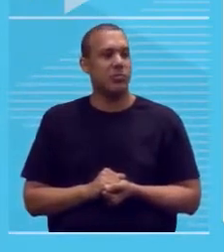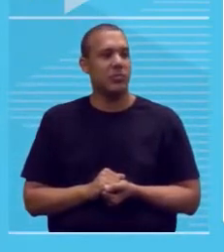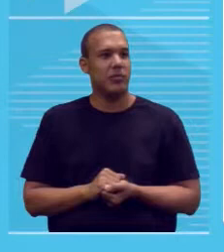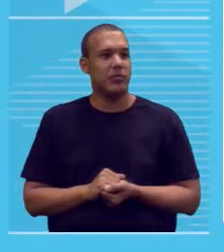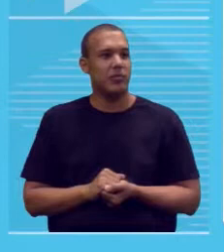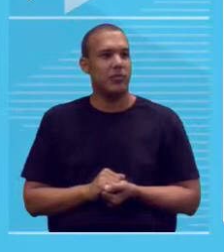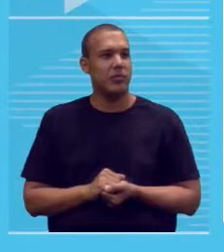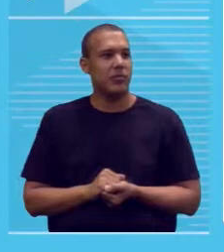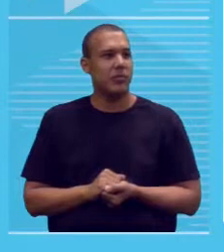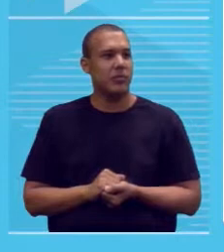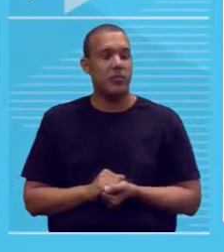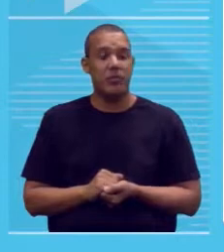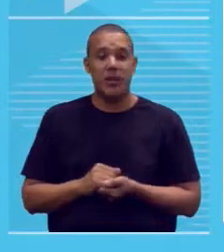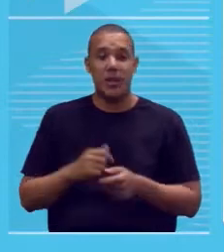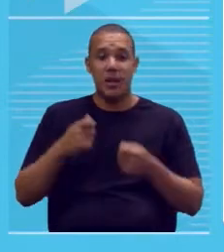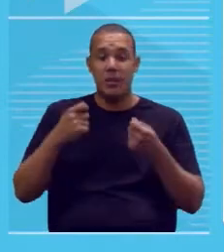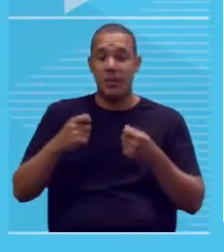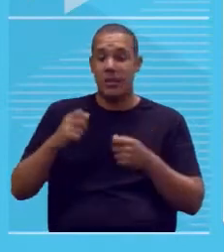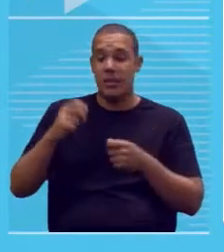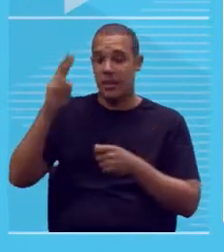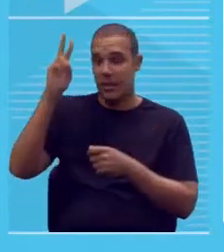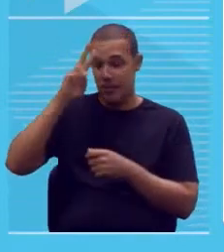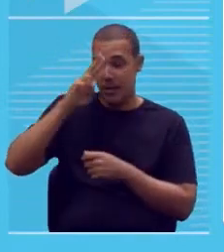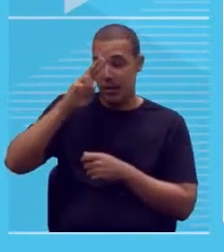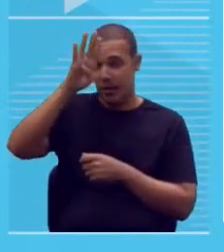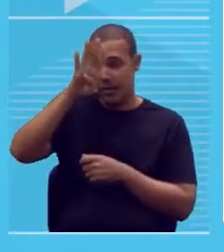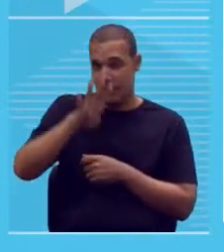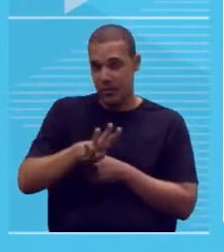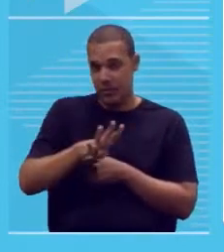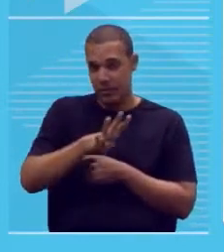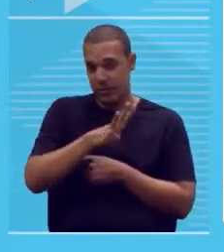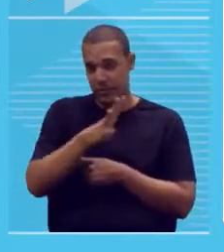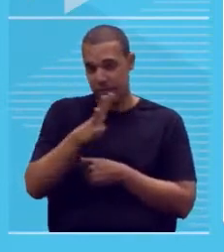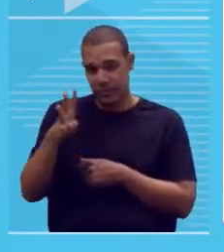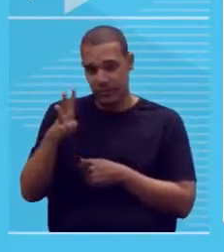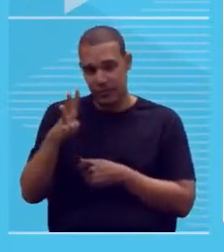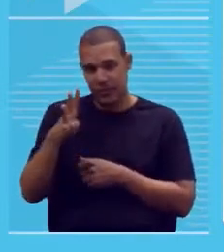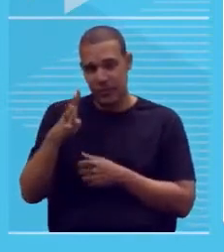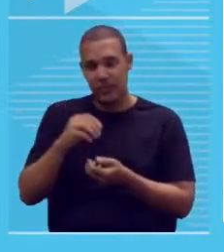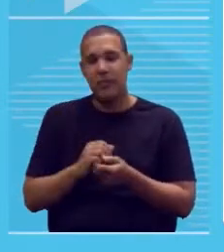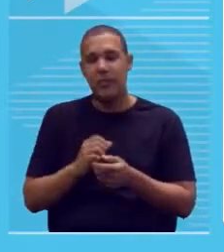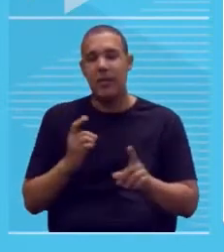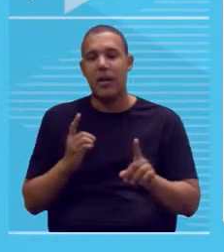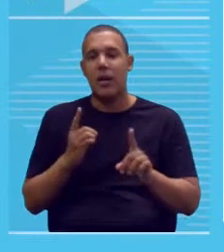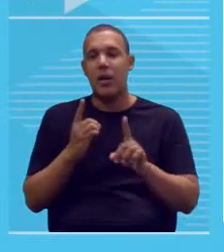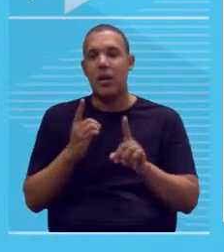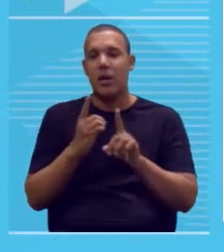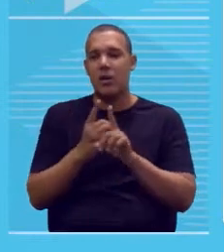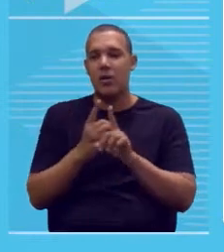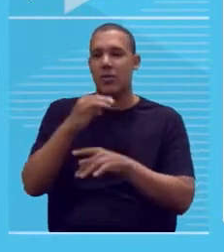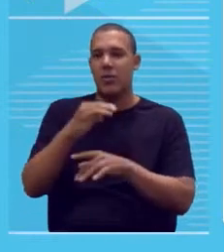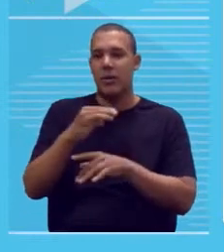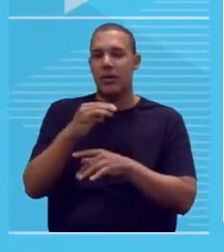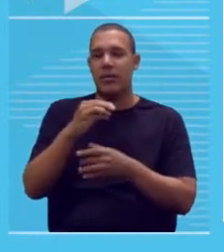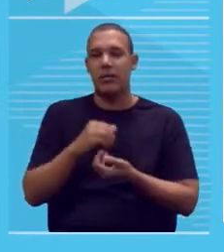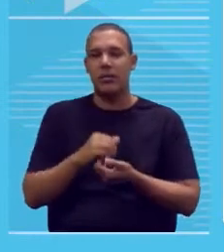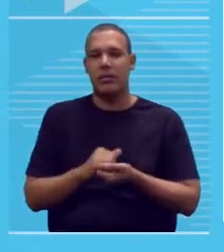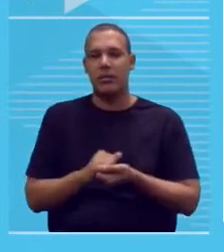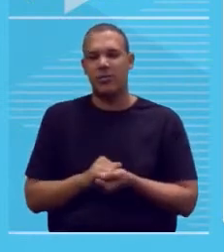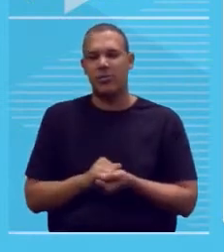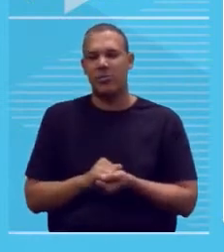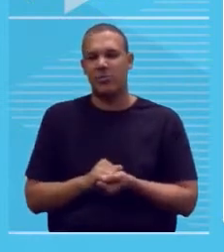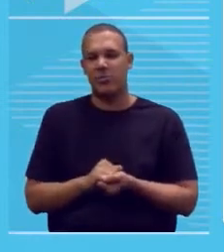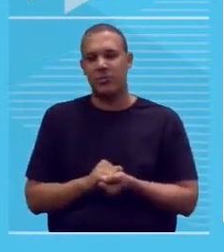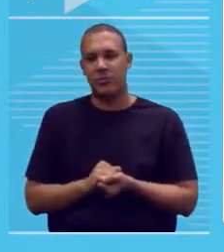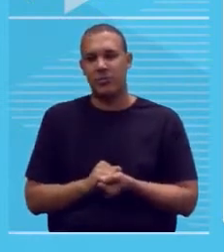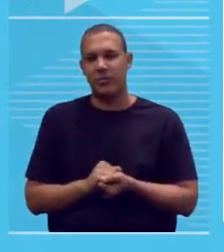menos. Eu tenho que lembrar da tabelinha, não é isso? Para estar encontrando este coeficiente angular. Mas